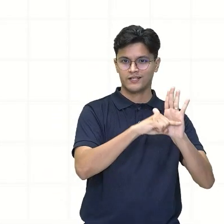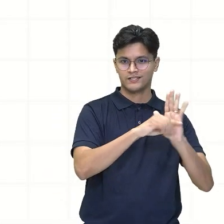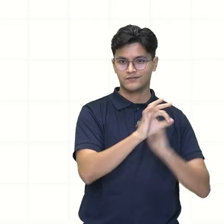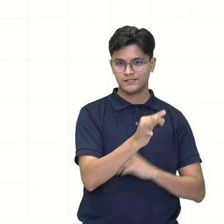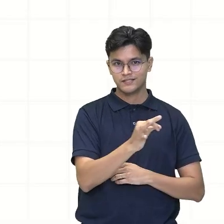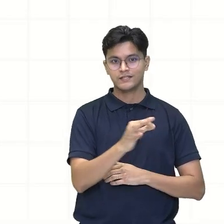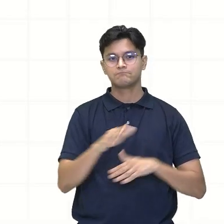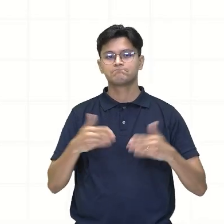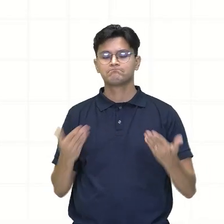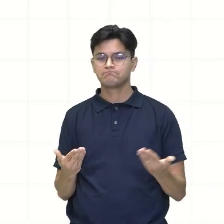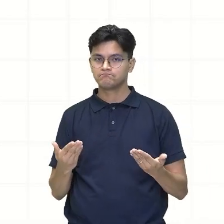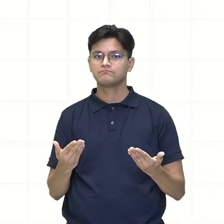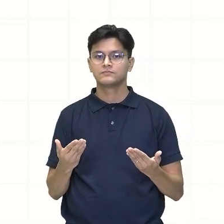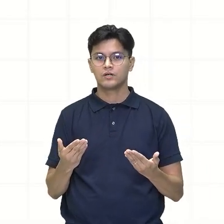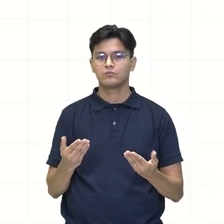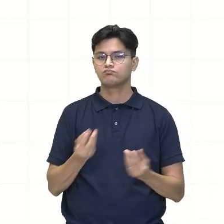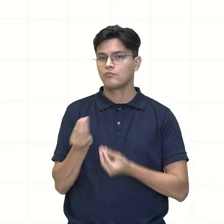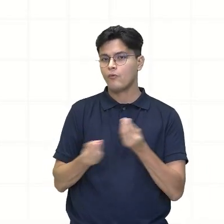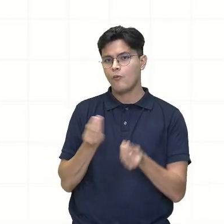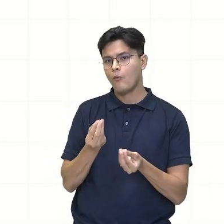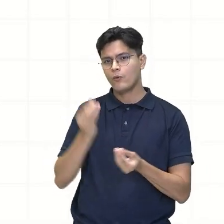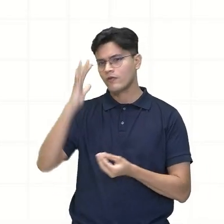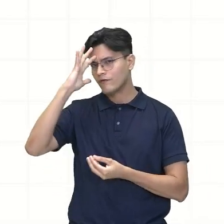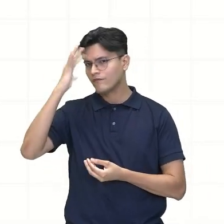é 24.